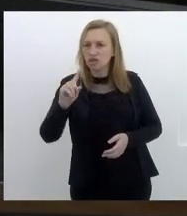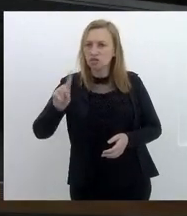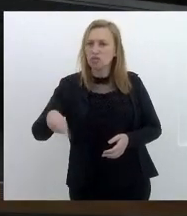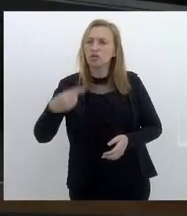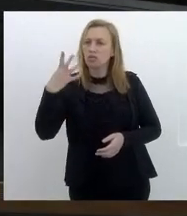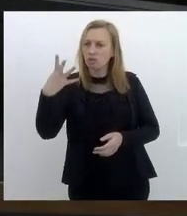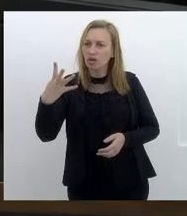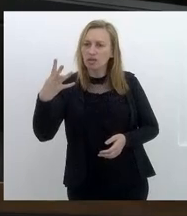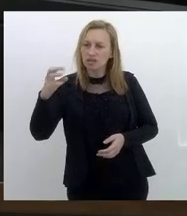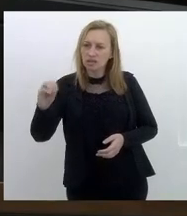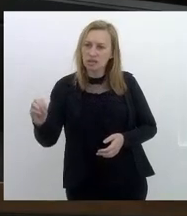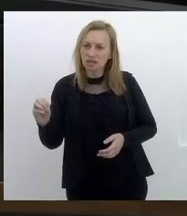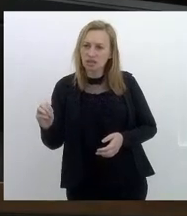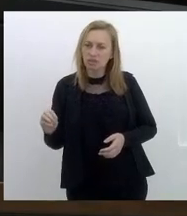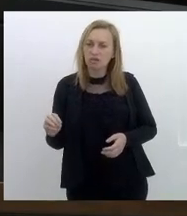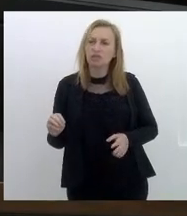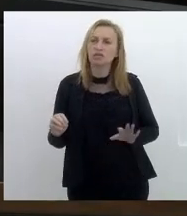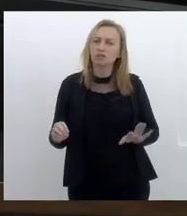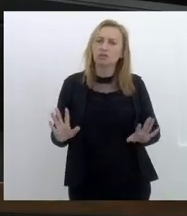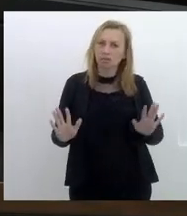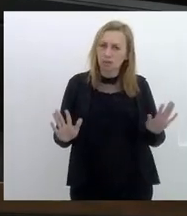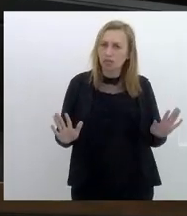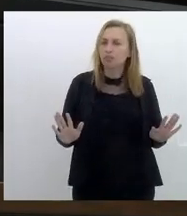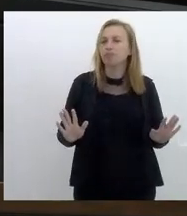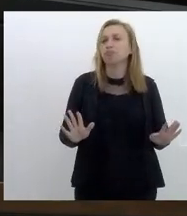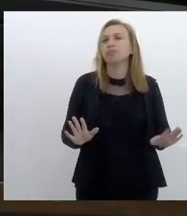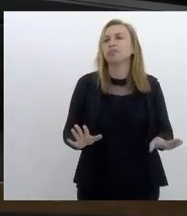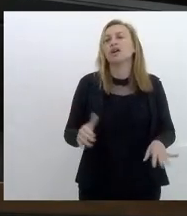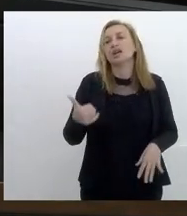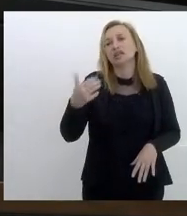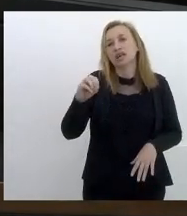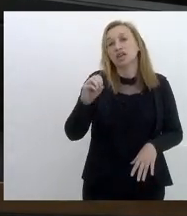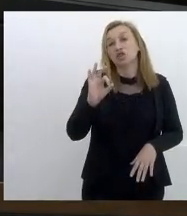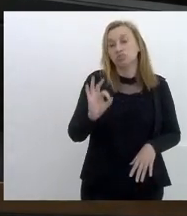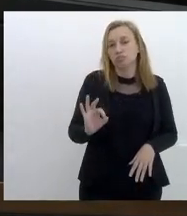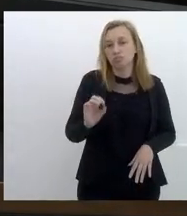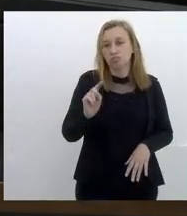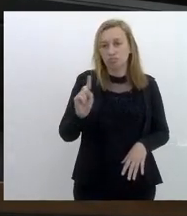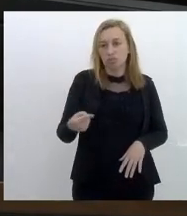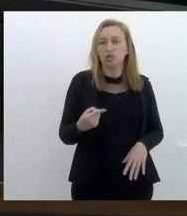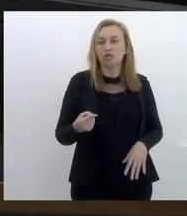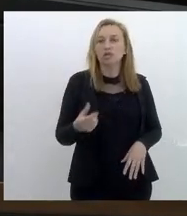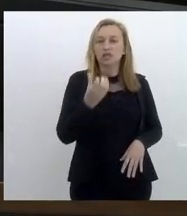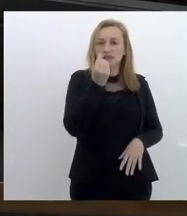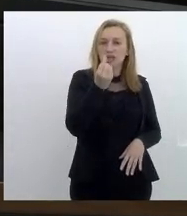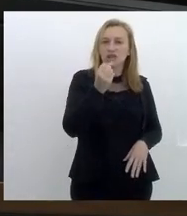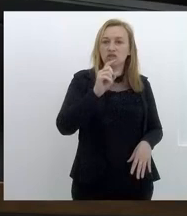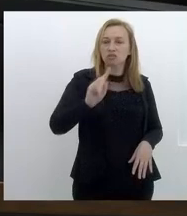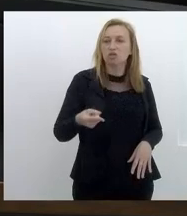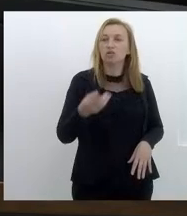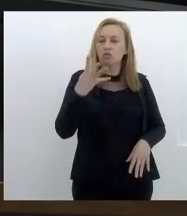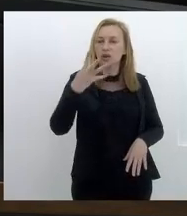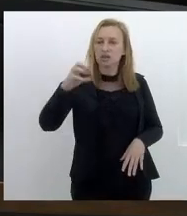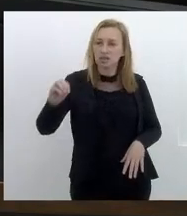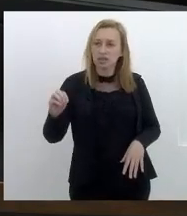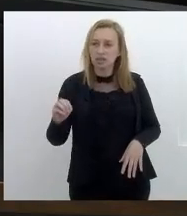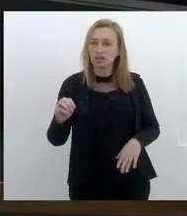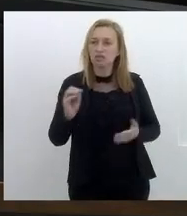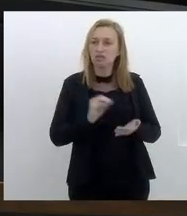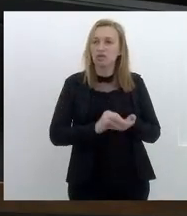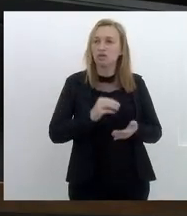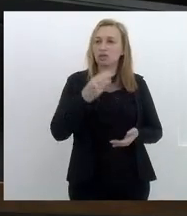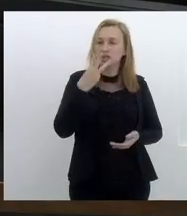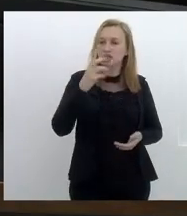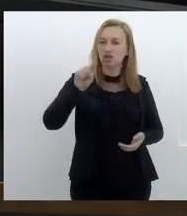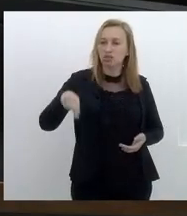6.400 vou fazer conta Redonda para ficar mais tranquilo e 10.000 ou seja 6.400 falta o que 3.600